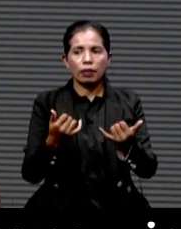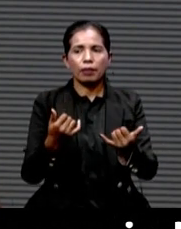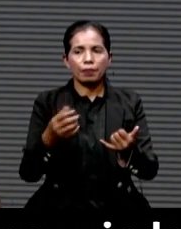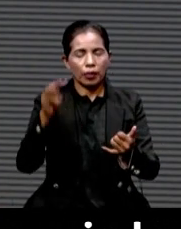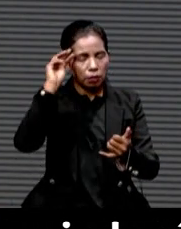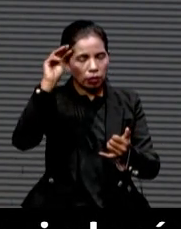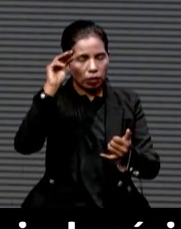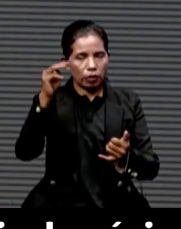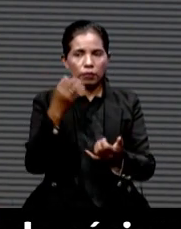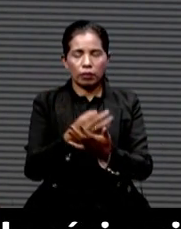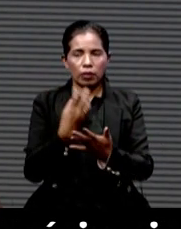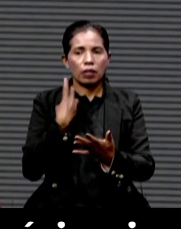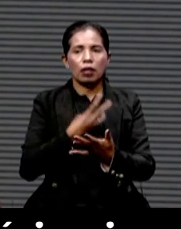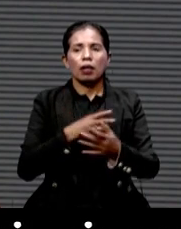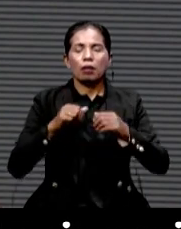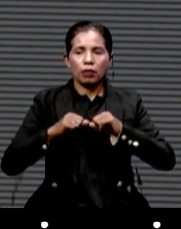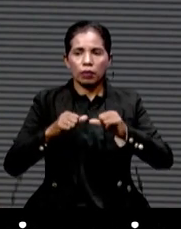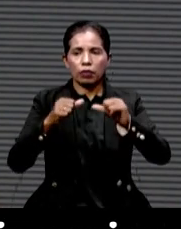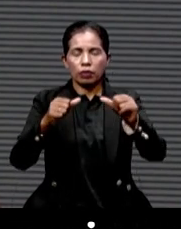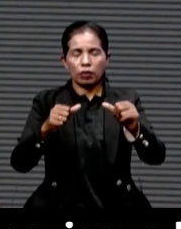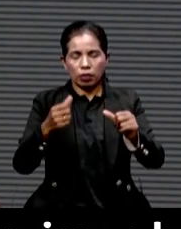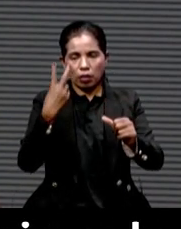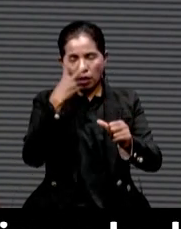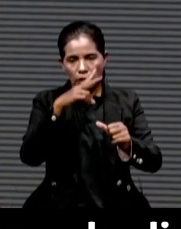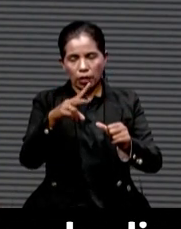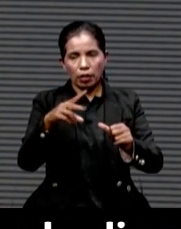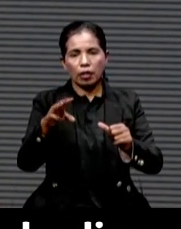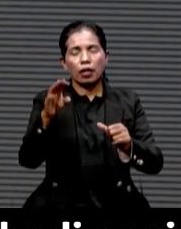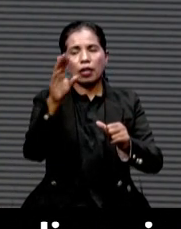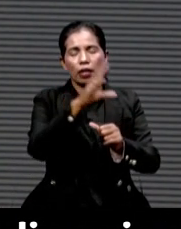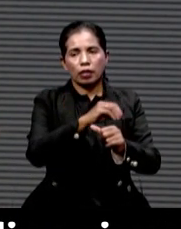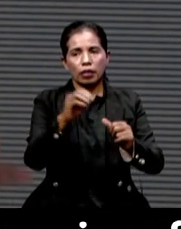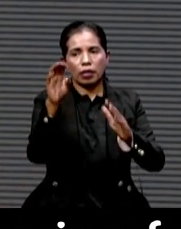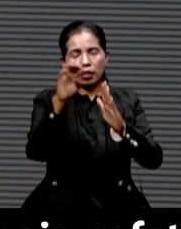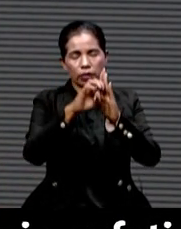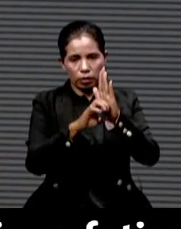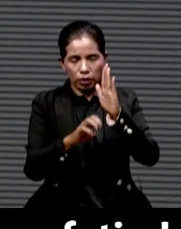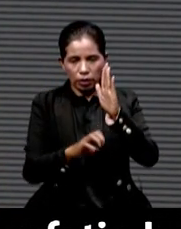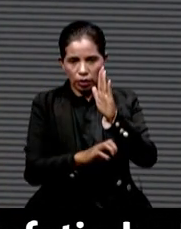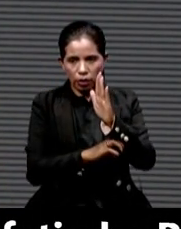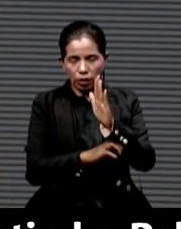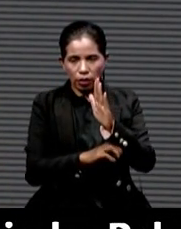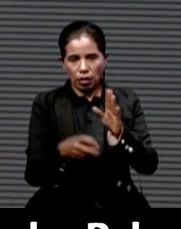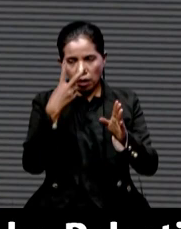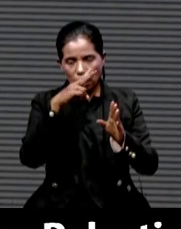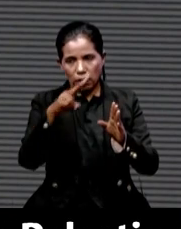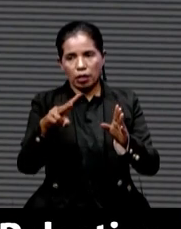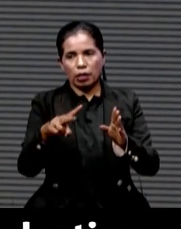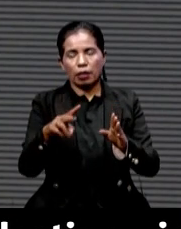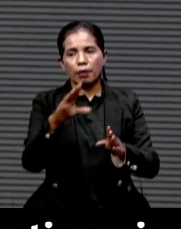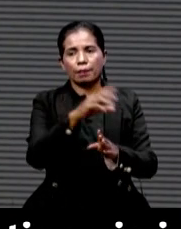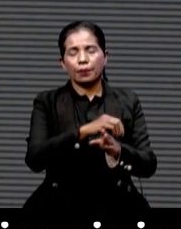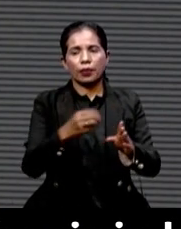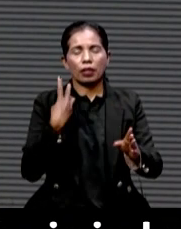Finanças minha a mi continua e a estatística a tudo né estatística lo salo de dia nasional, mas